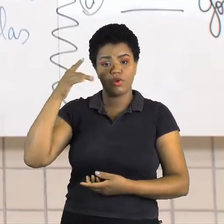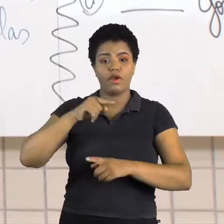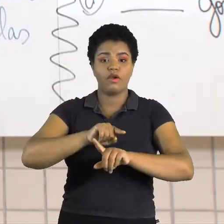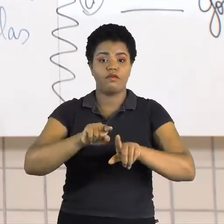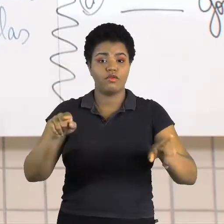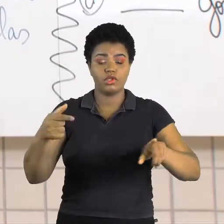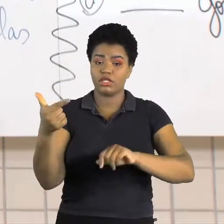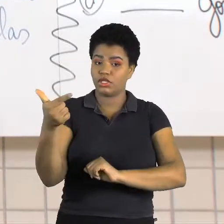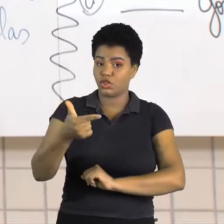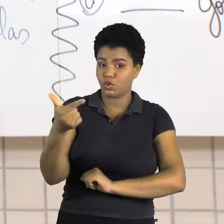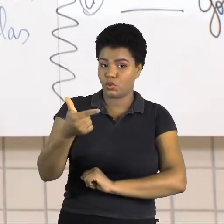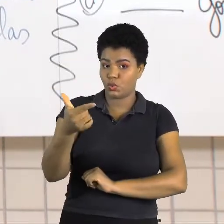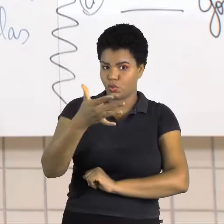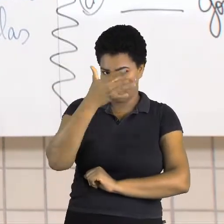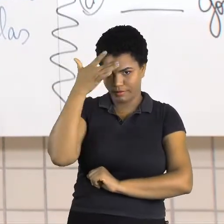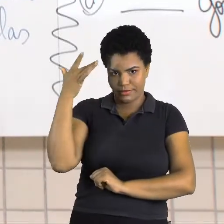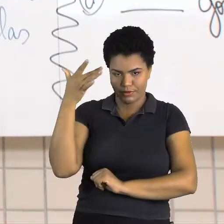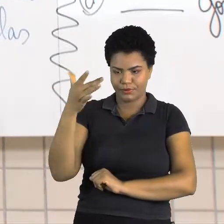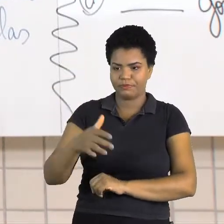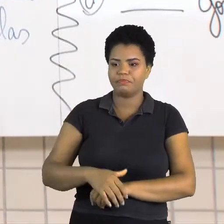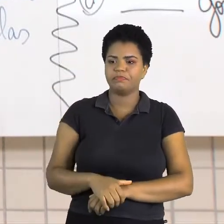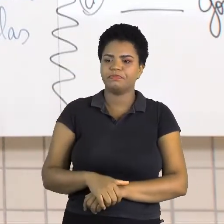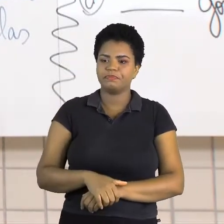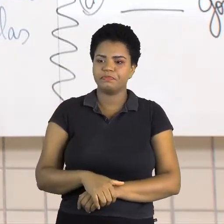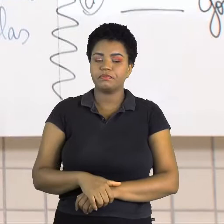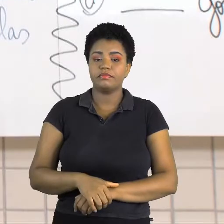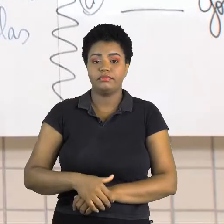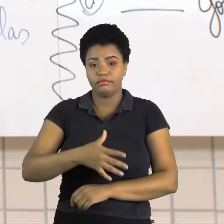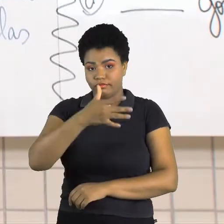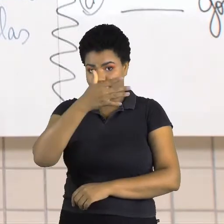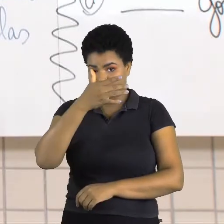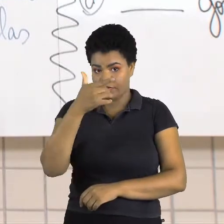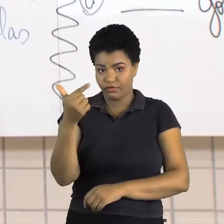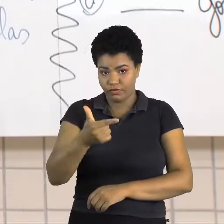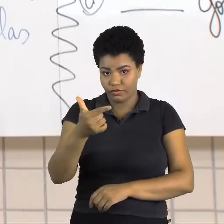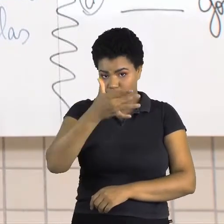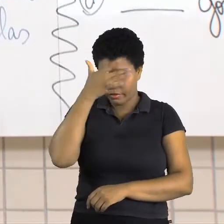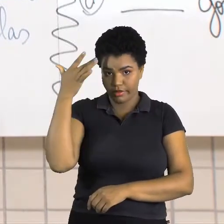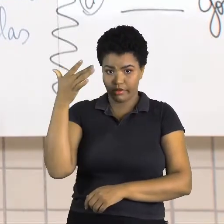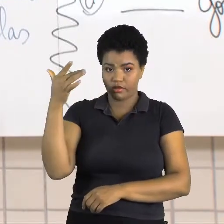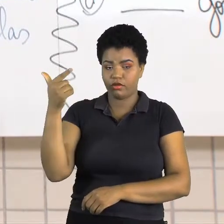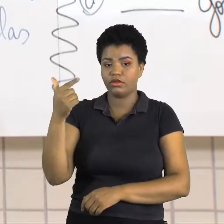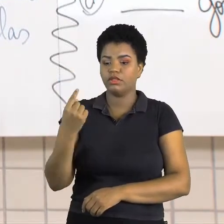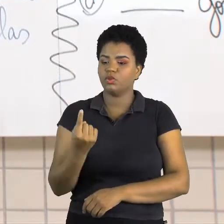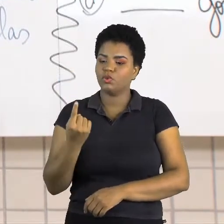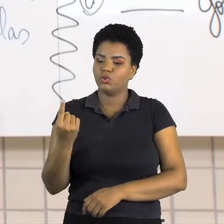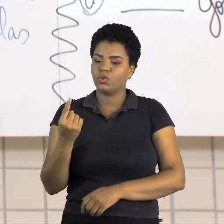segunda pessoa. Então, a segunda pessoa do singular é tu